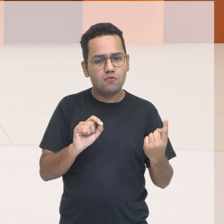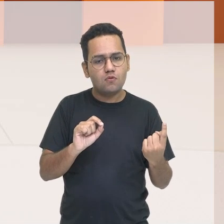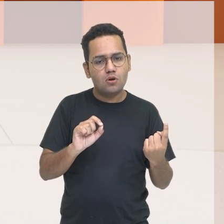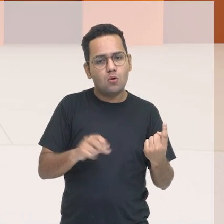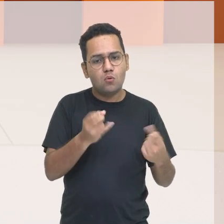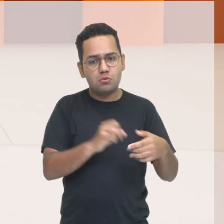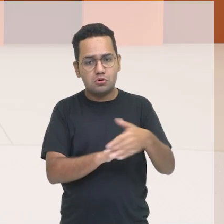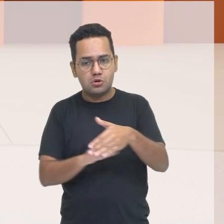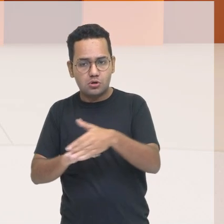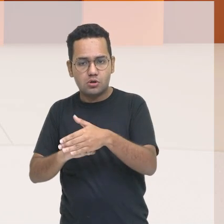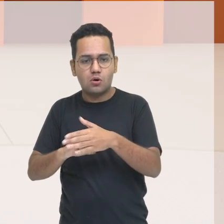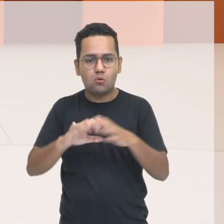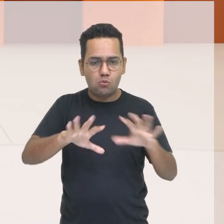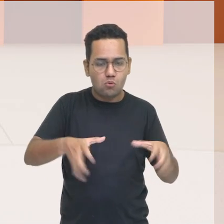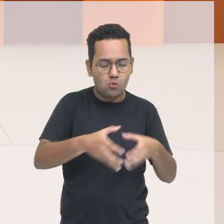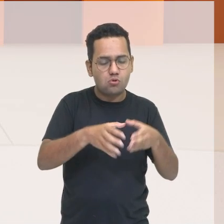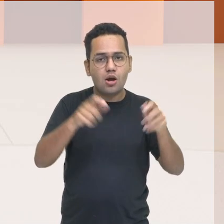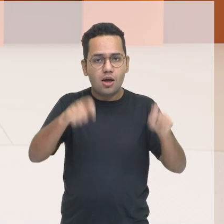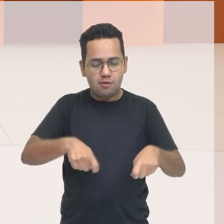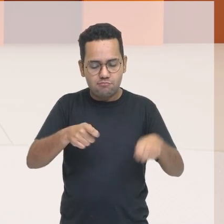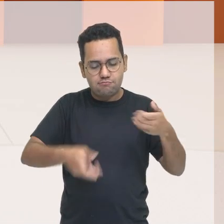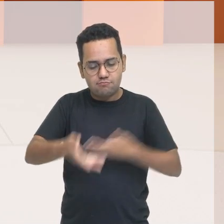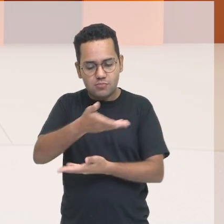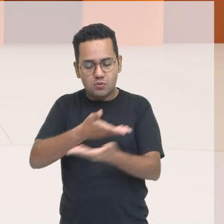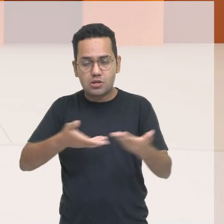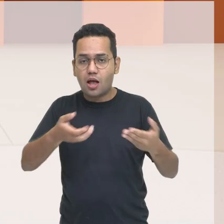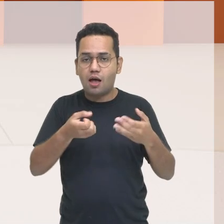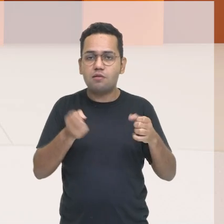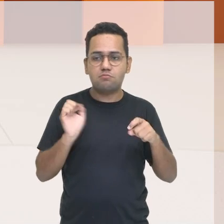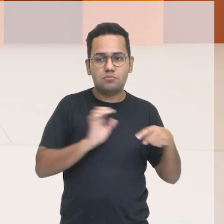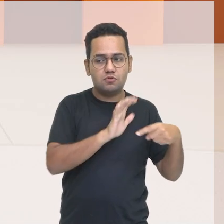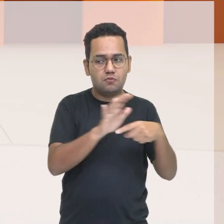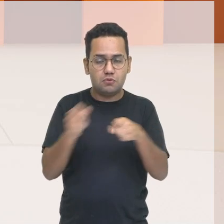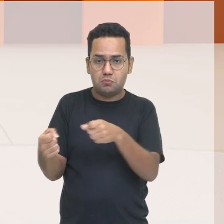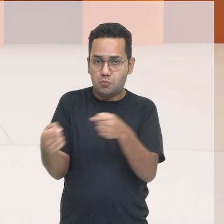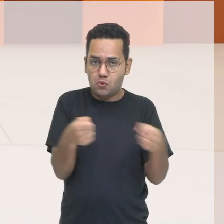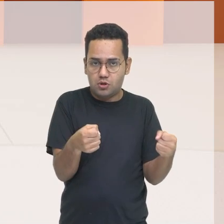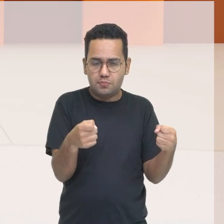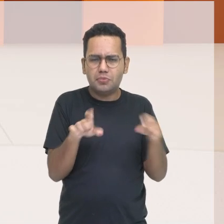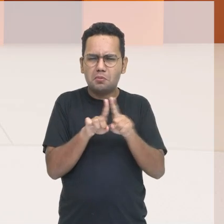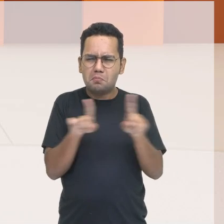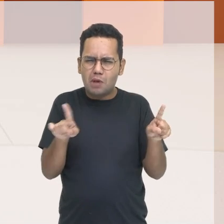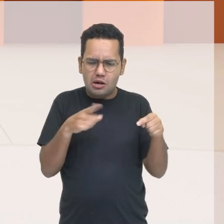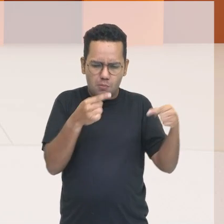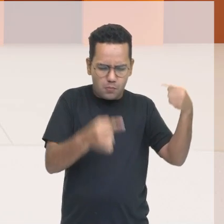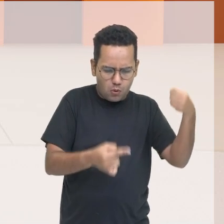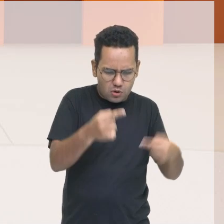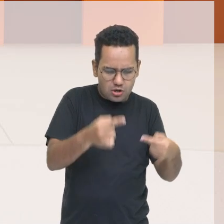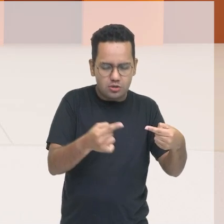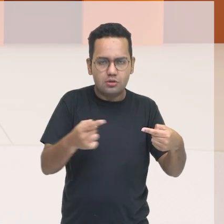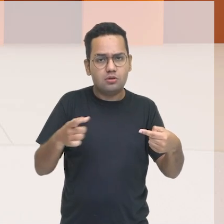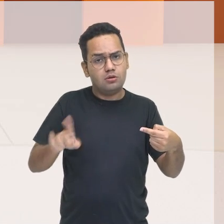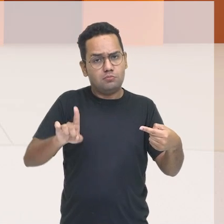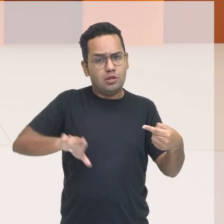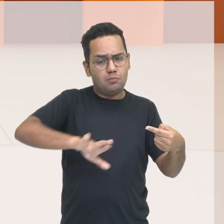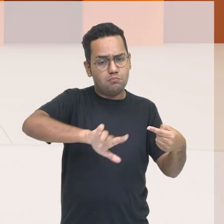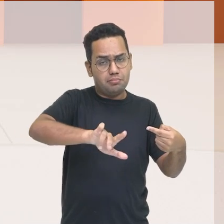não só na questão do poder político, né, mas ele está presente em todas as